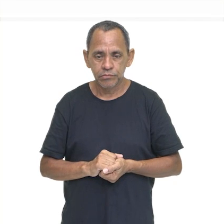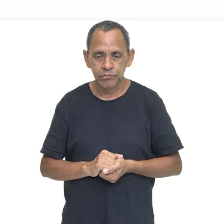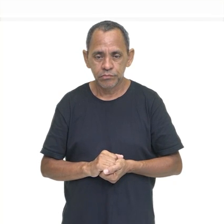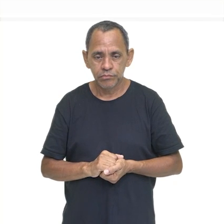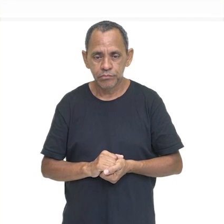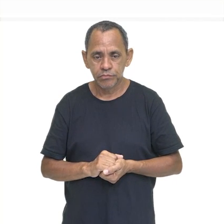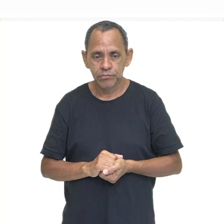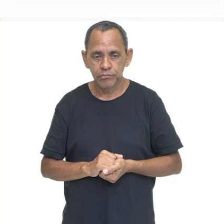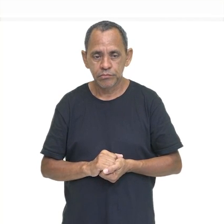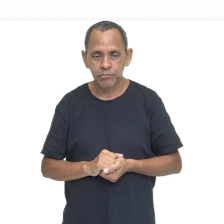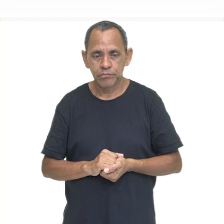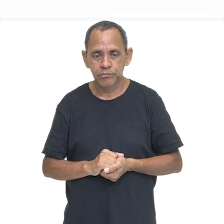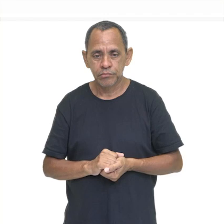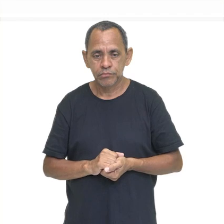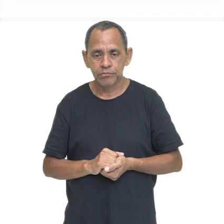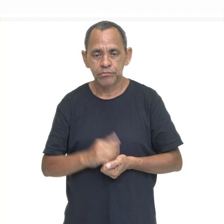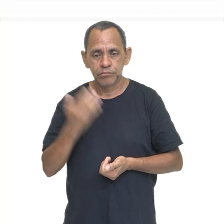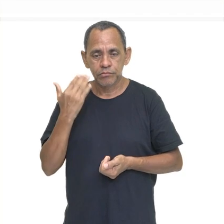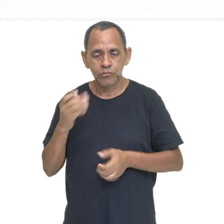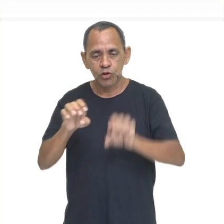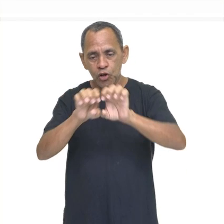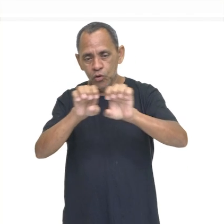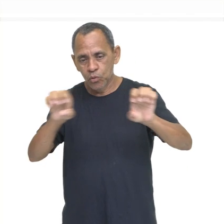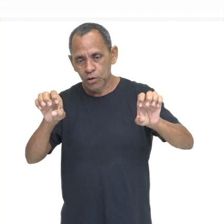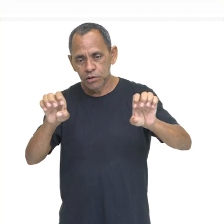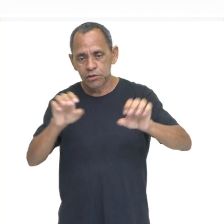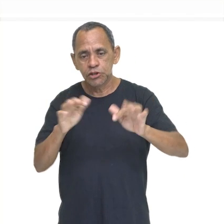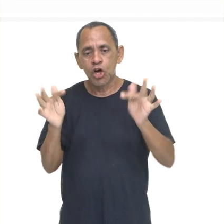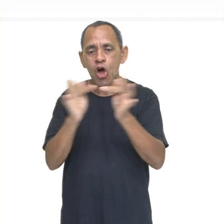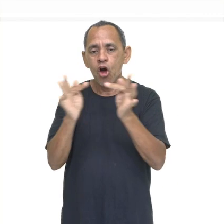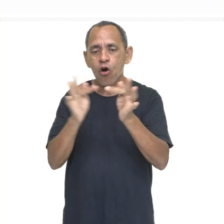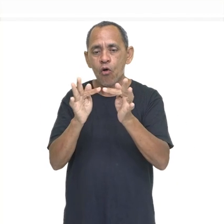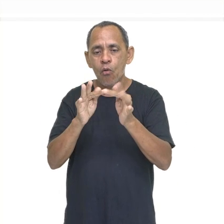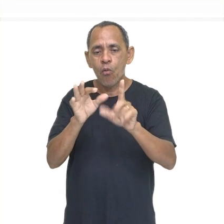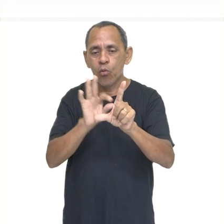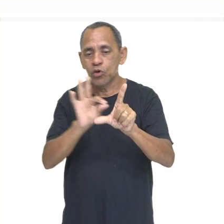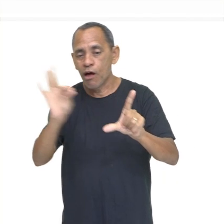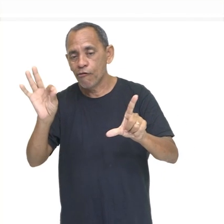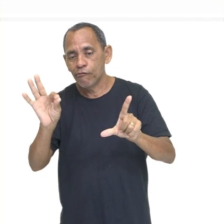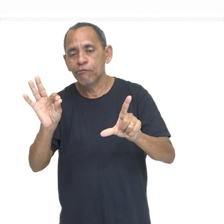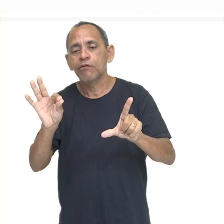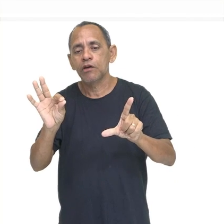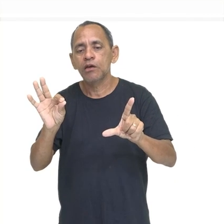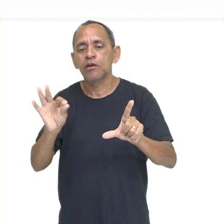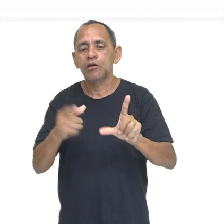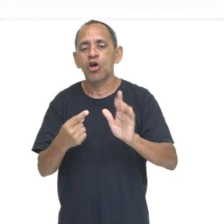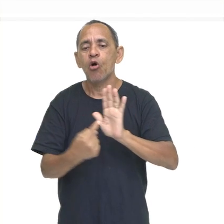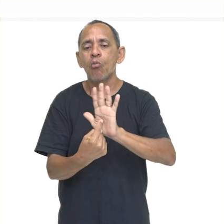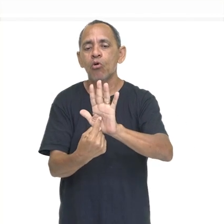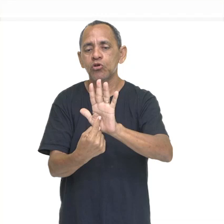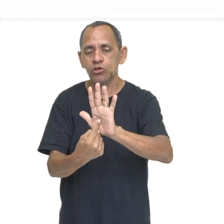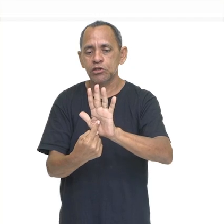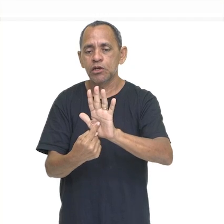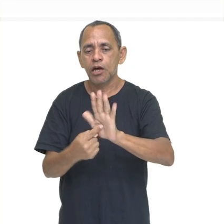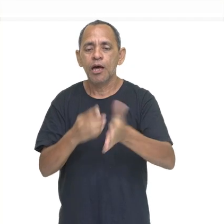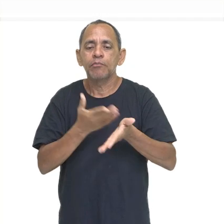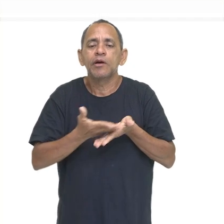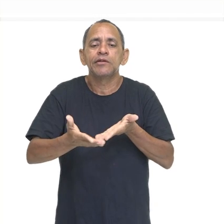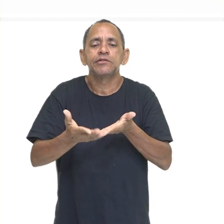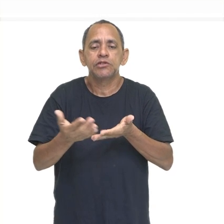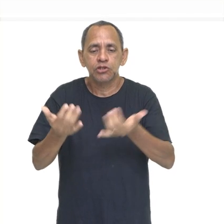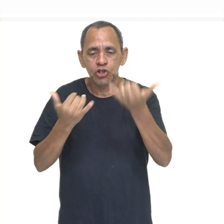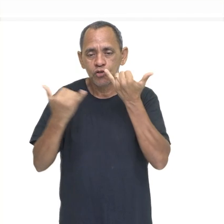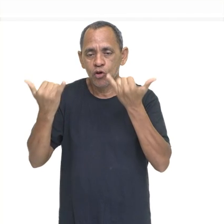nossa função a fim que a gente escreve a partir daqueles daquelas informações dadas